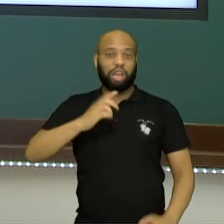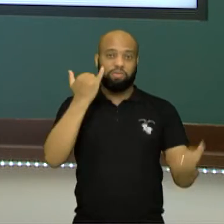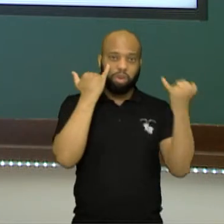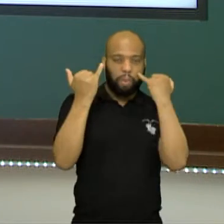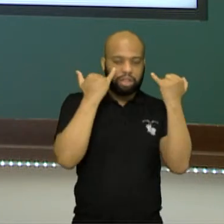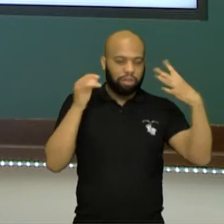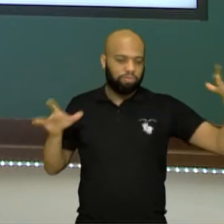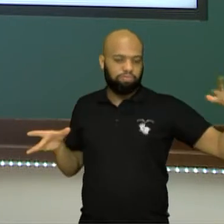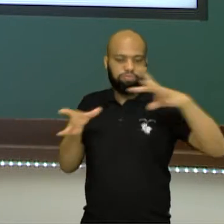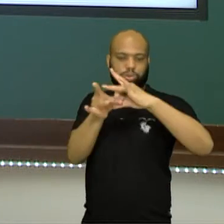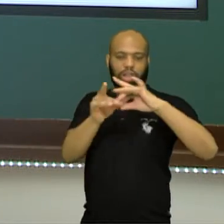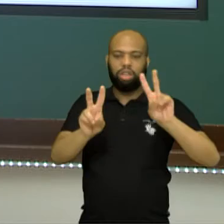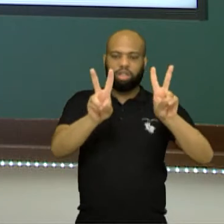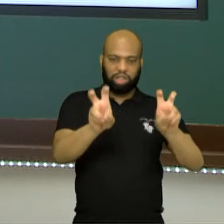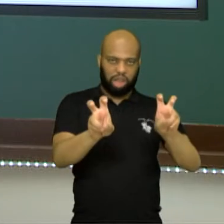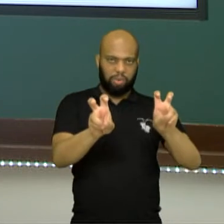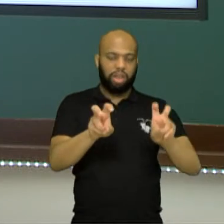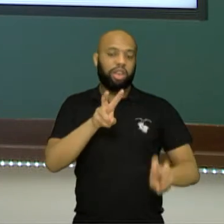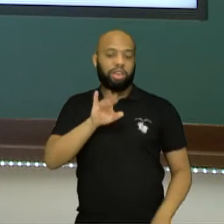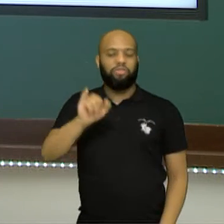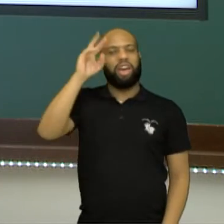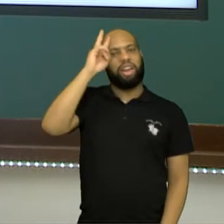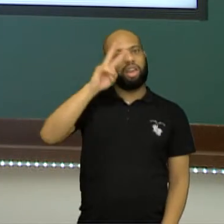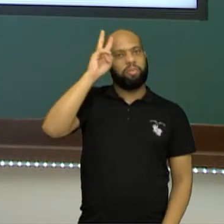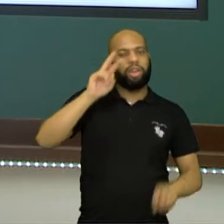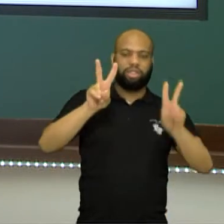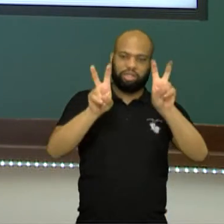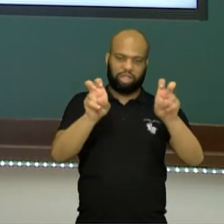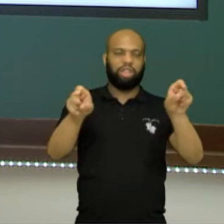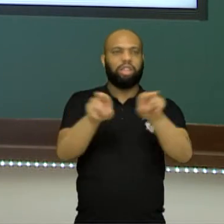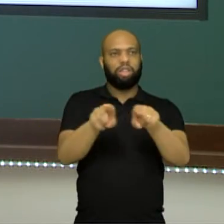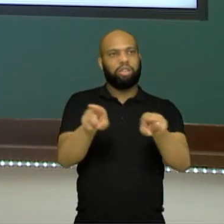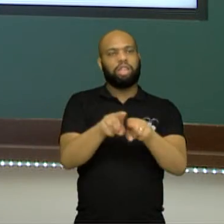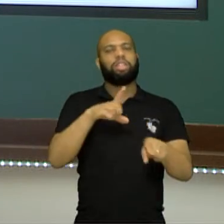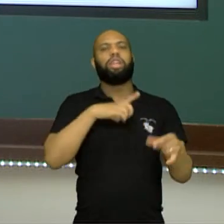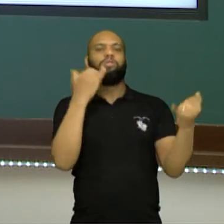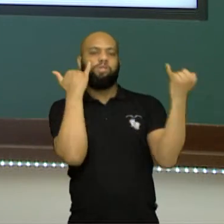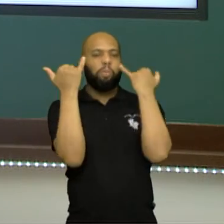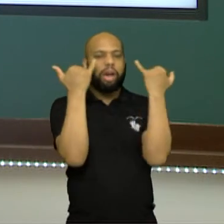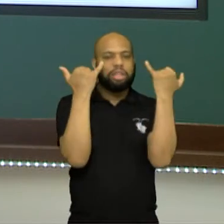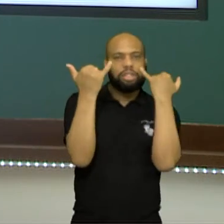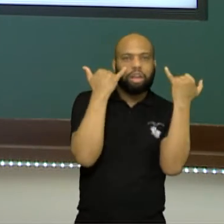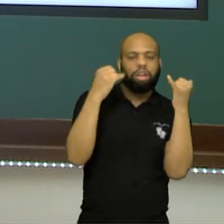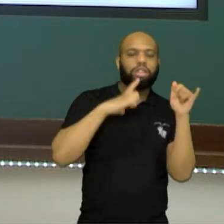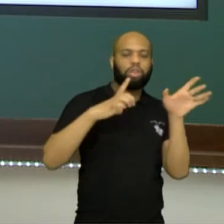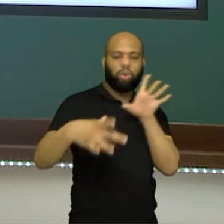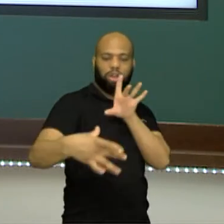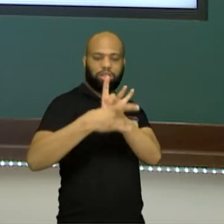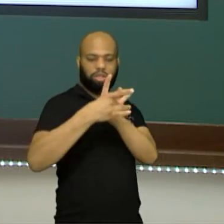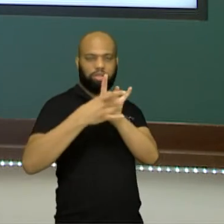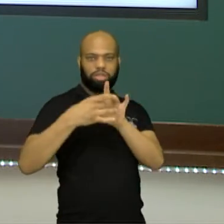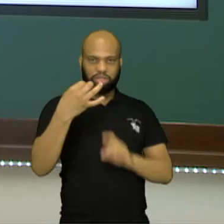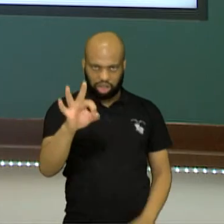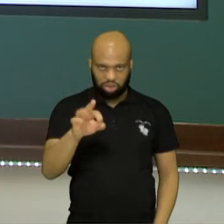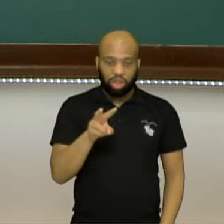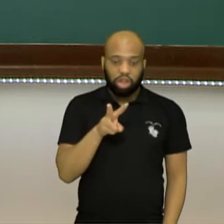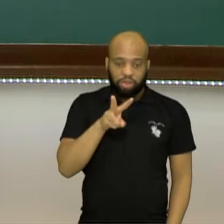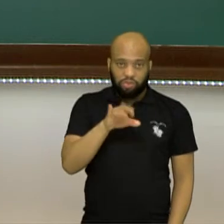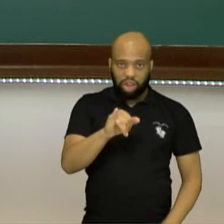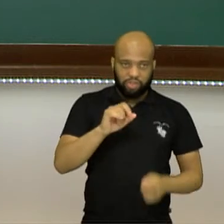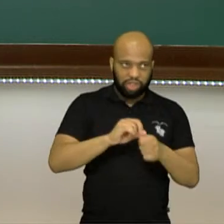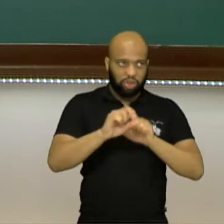àquele assunto, que vão te ajudar a lembrar do assunto, informações que são conectadas. Então você vai